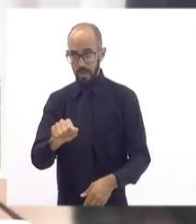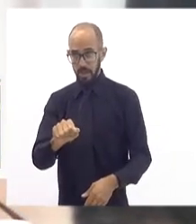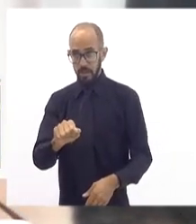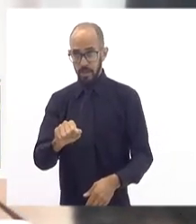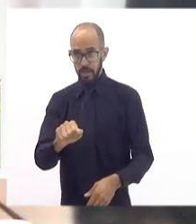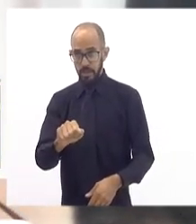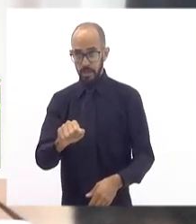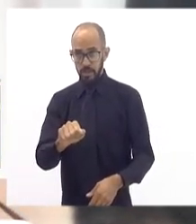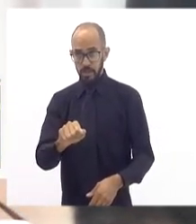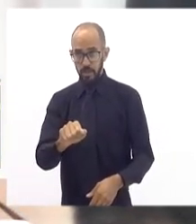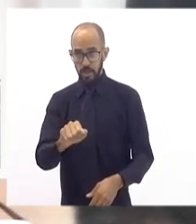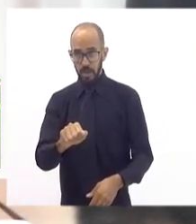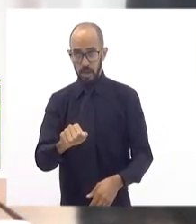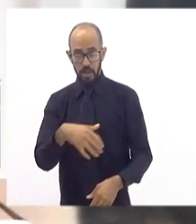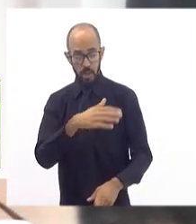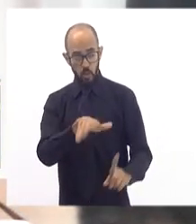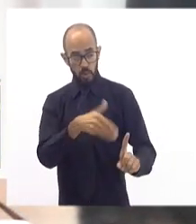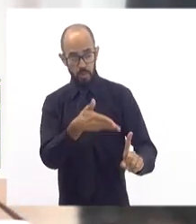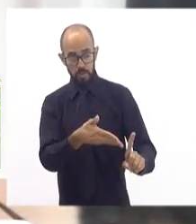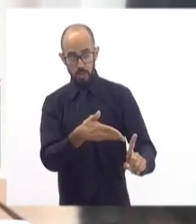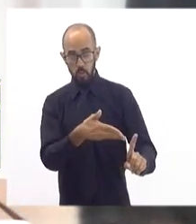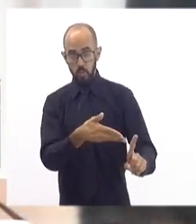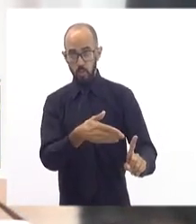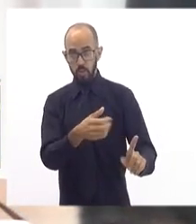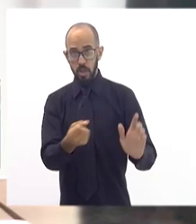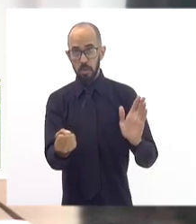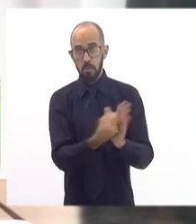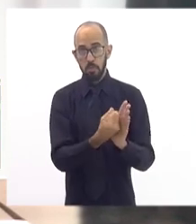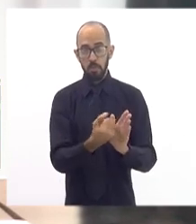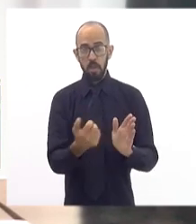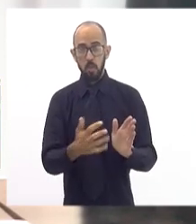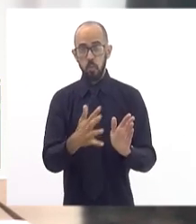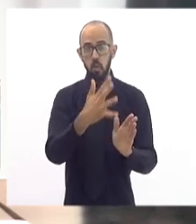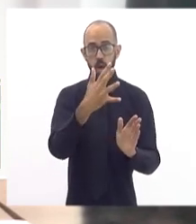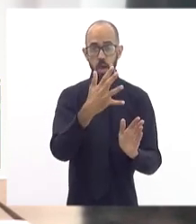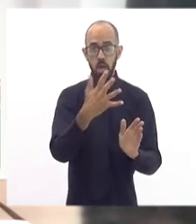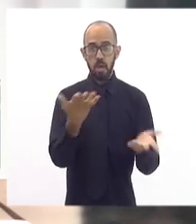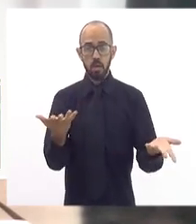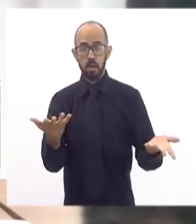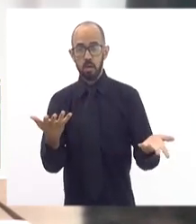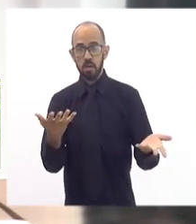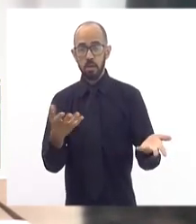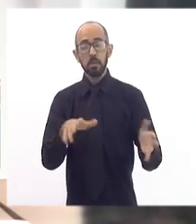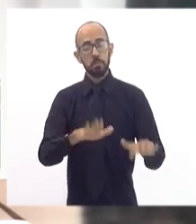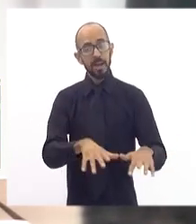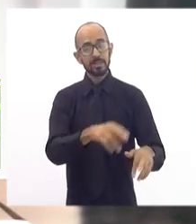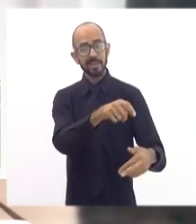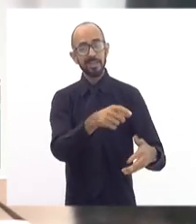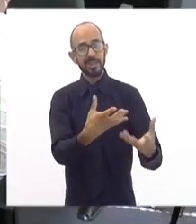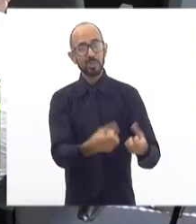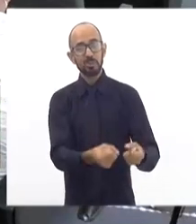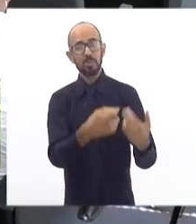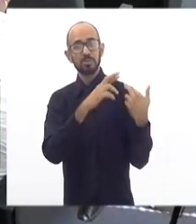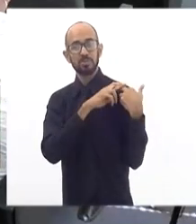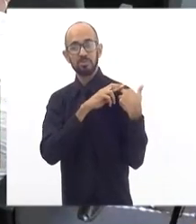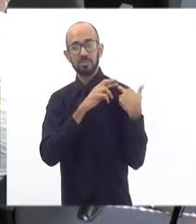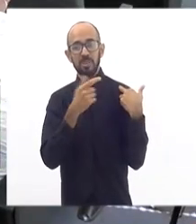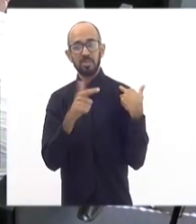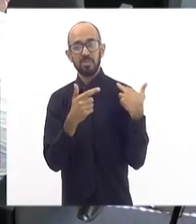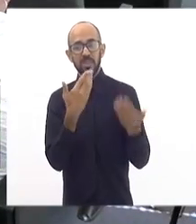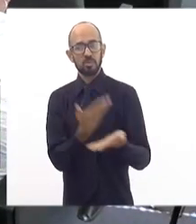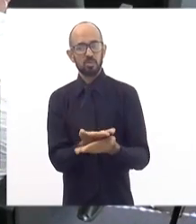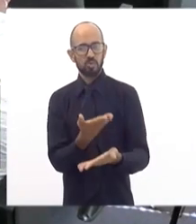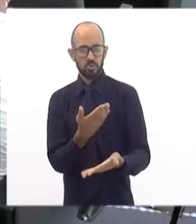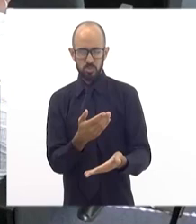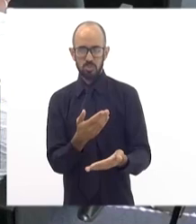já foi o próprio né reconheceu mas ainda assim ainda assim se prestou ao papel de conceder o licenciamento sem os estudos de impacto